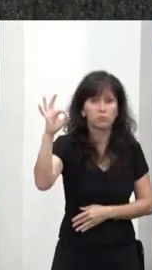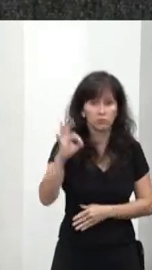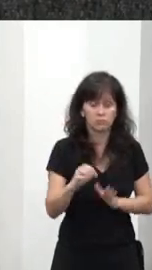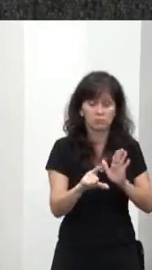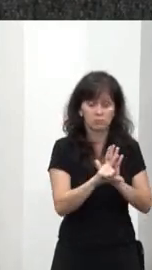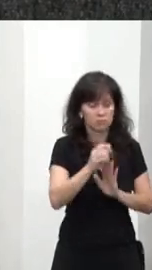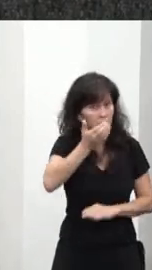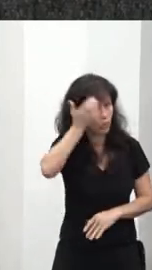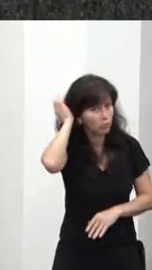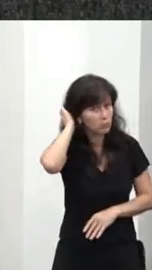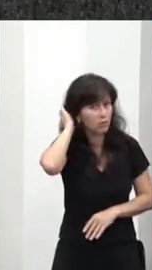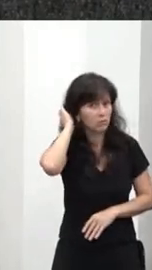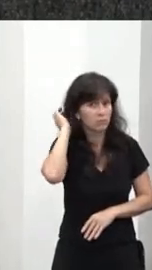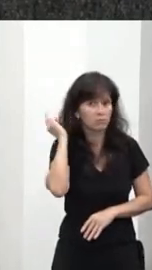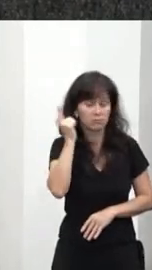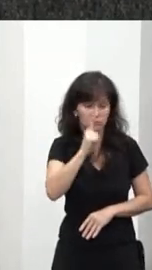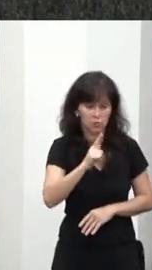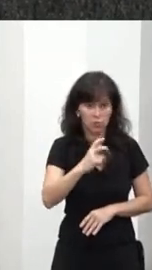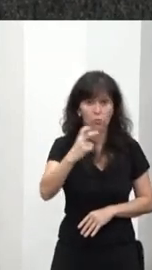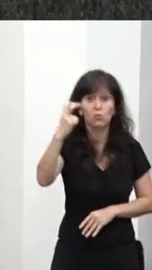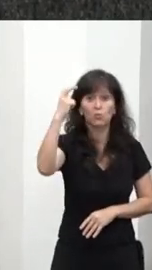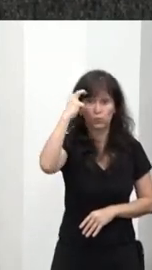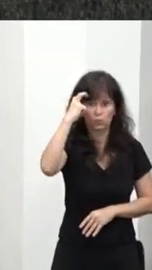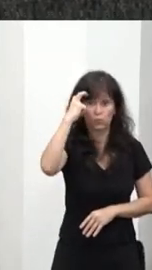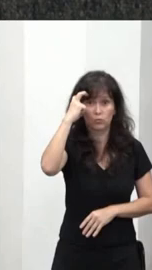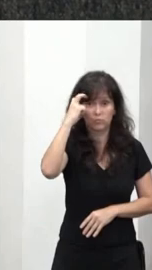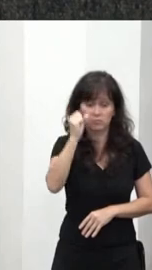a cultura de Santa Catarina